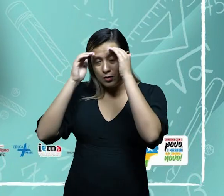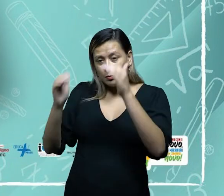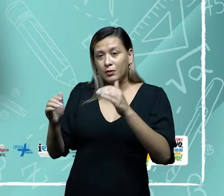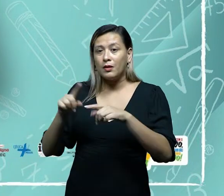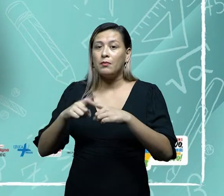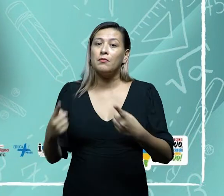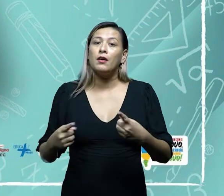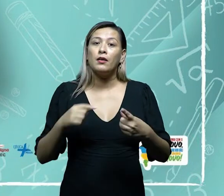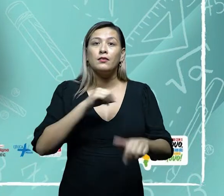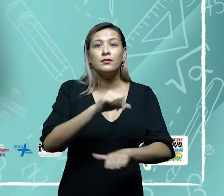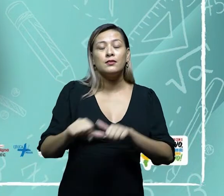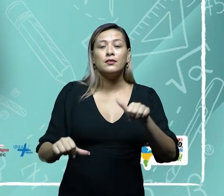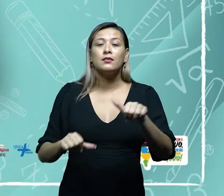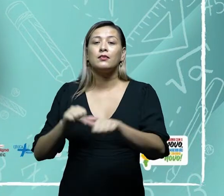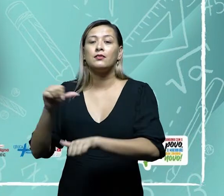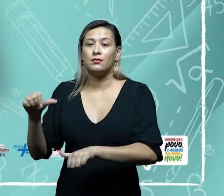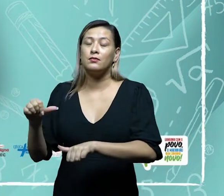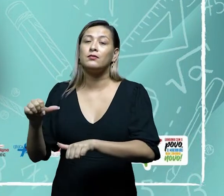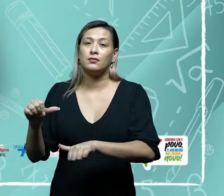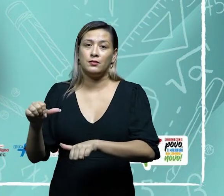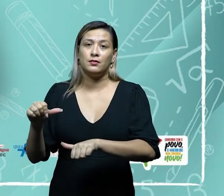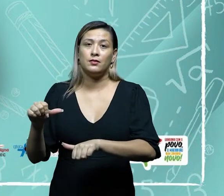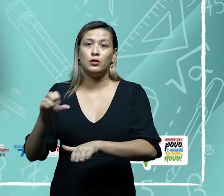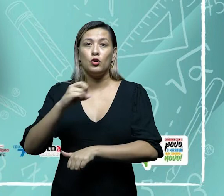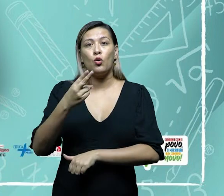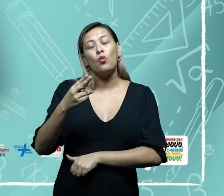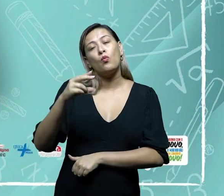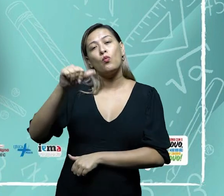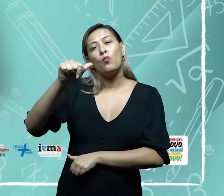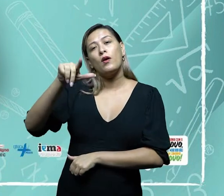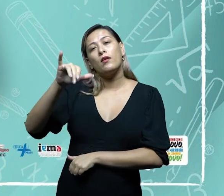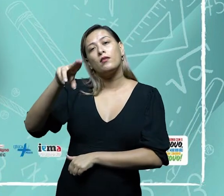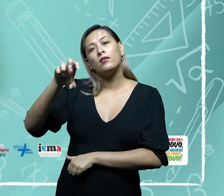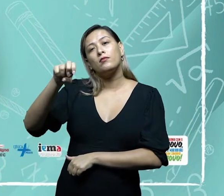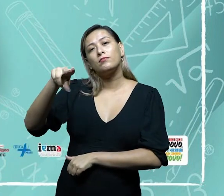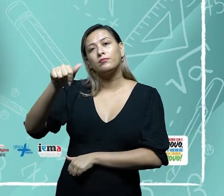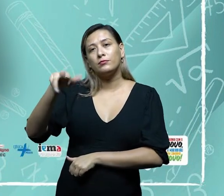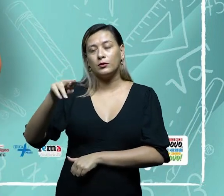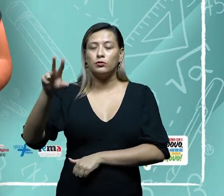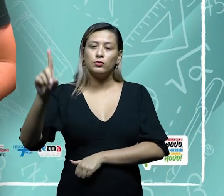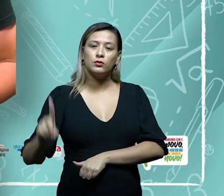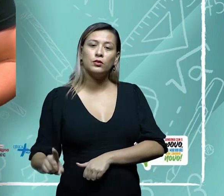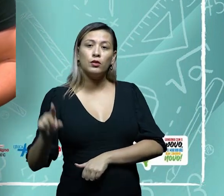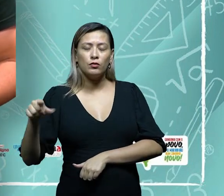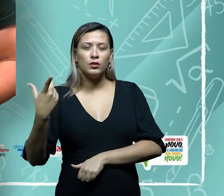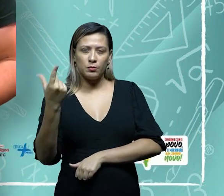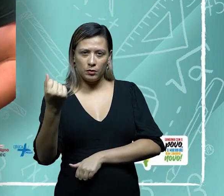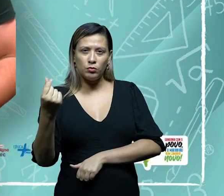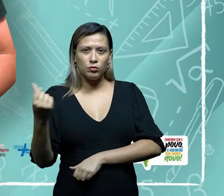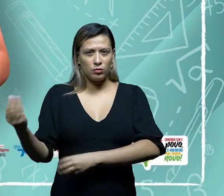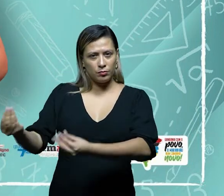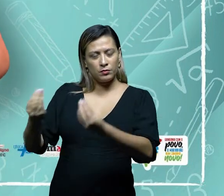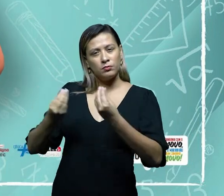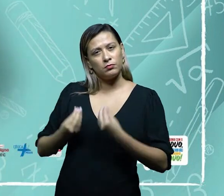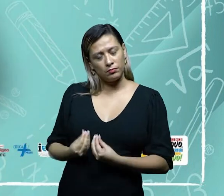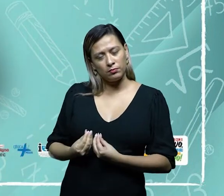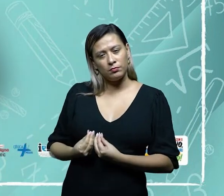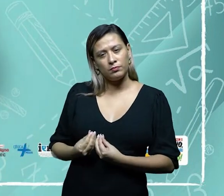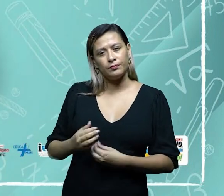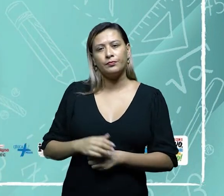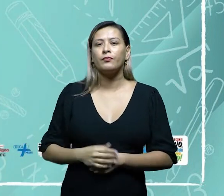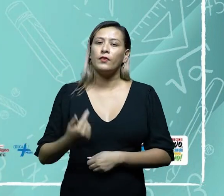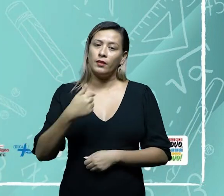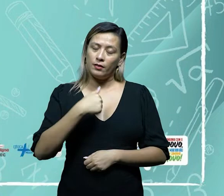transferir ou, de fato, alienar esse direito, né, a você. Você me passa determinada quantia e eu, né,